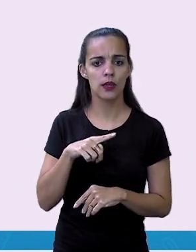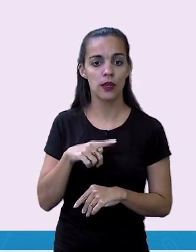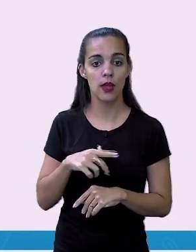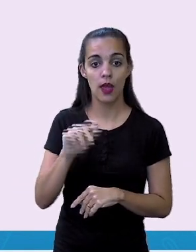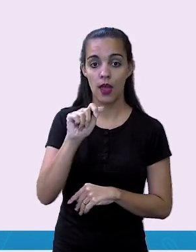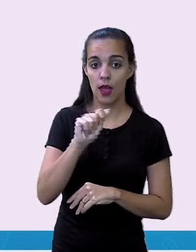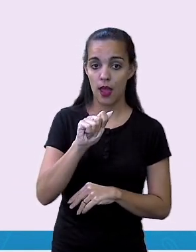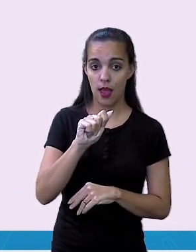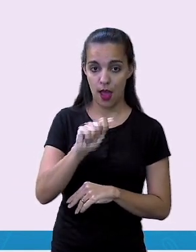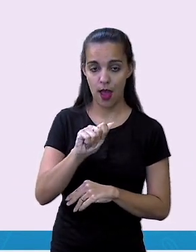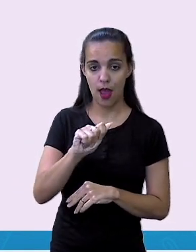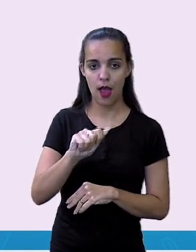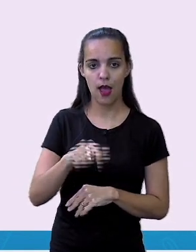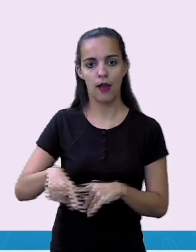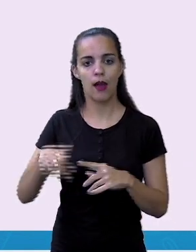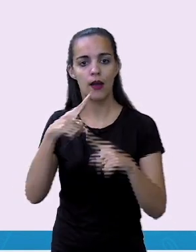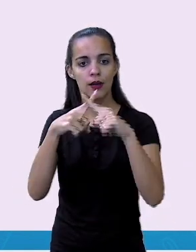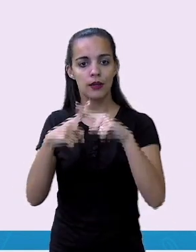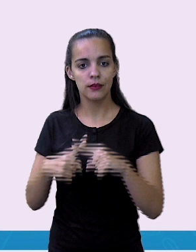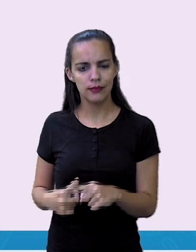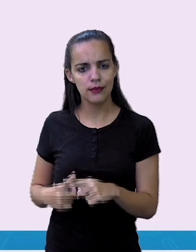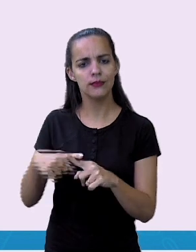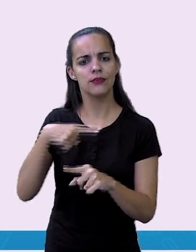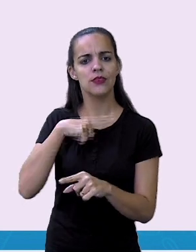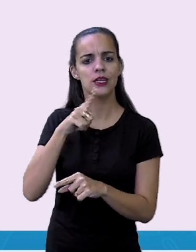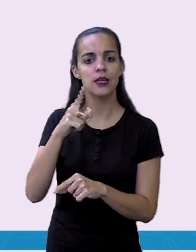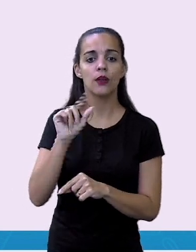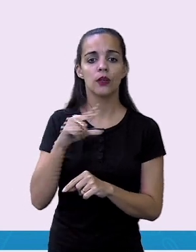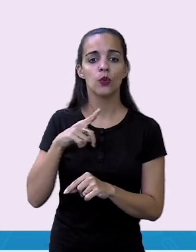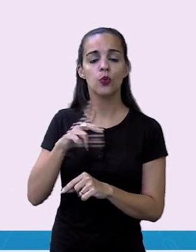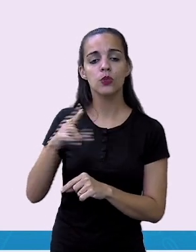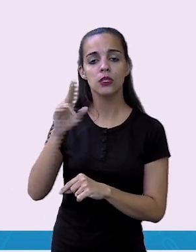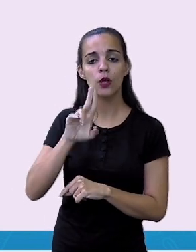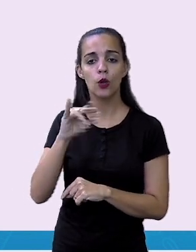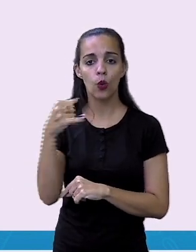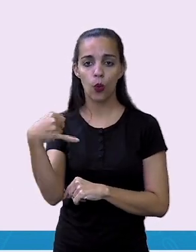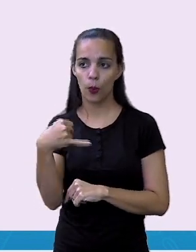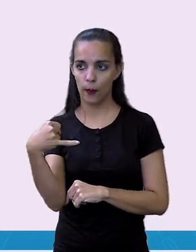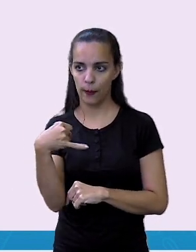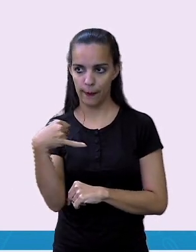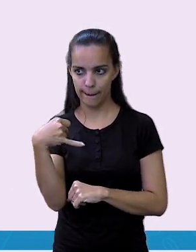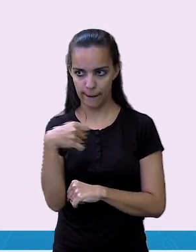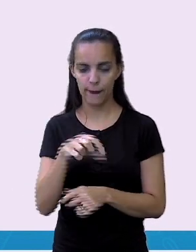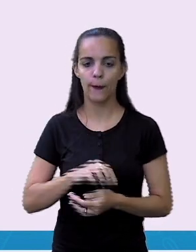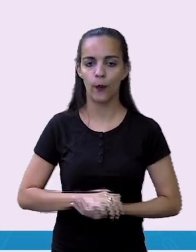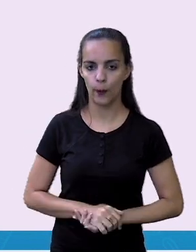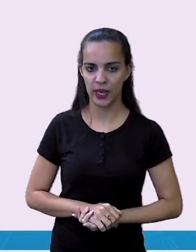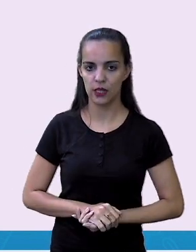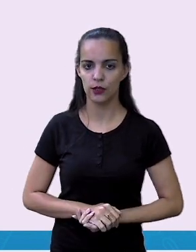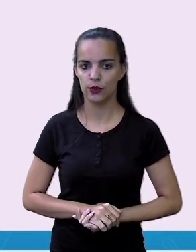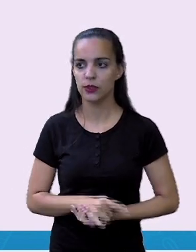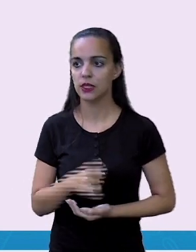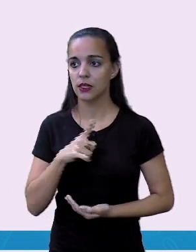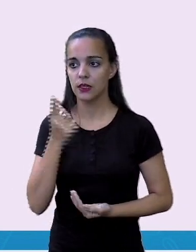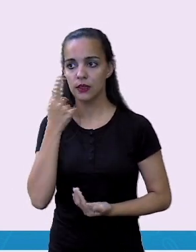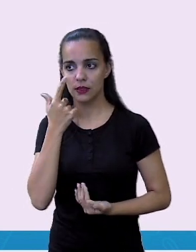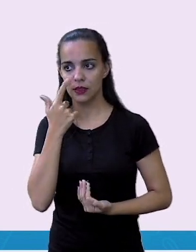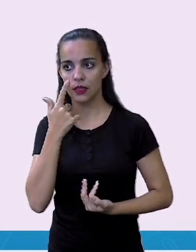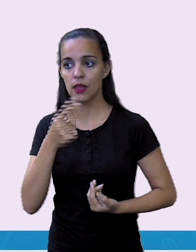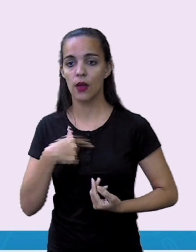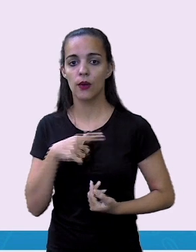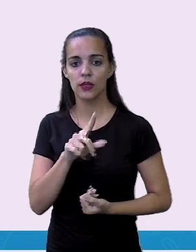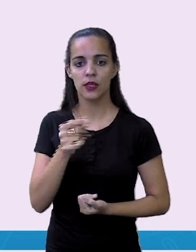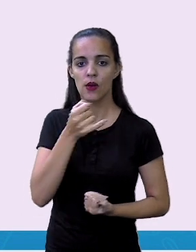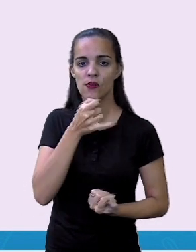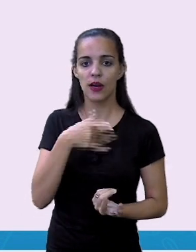B vezes A, menos com menos mais, B vezes B, B ao quadrado.